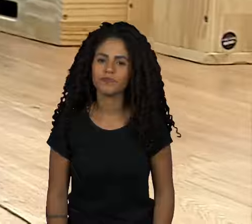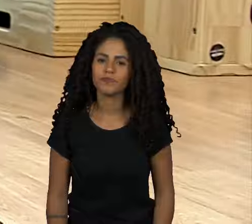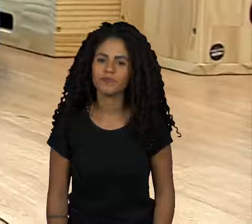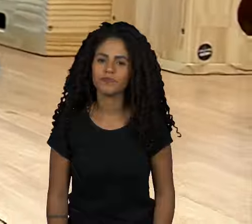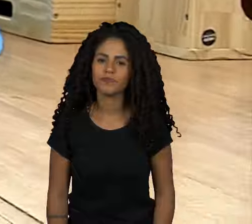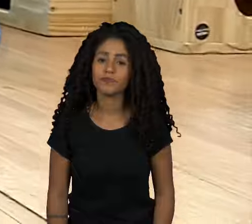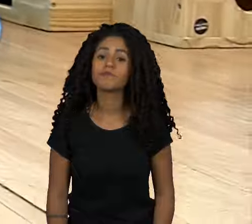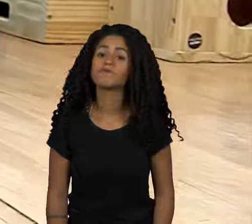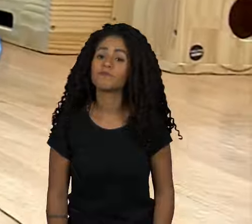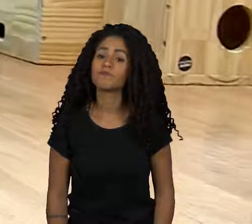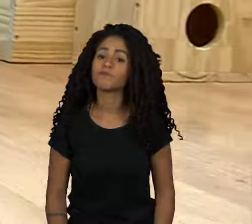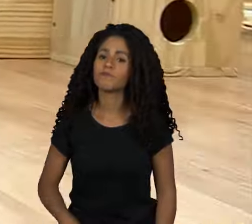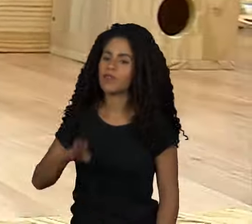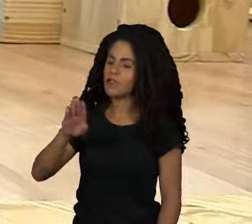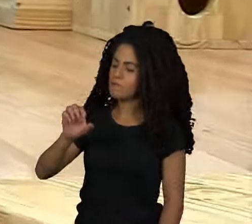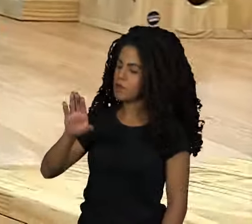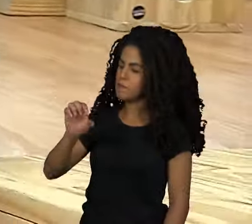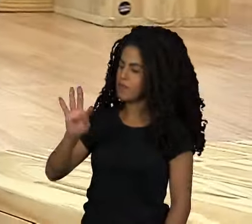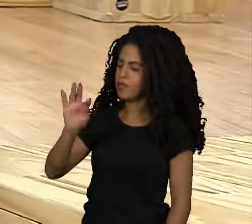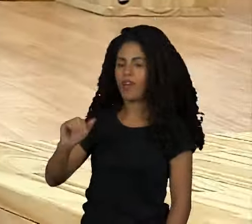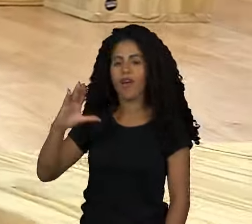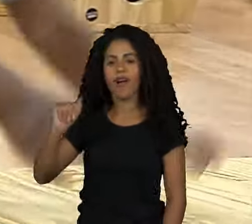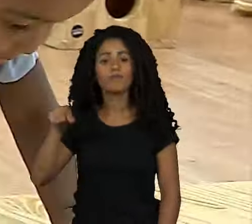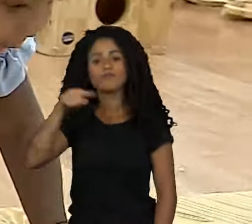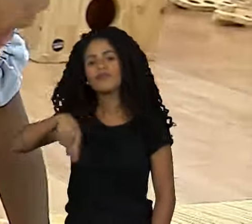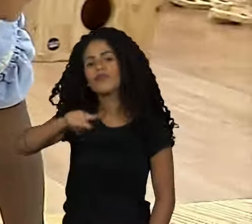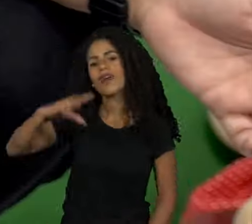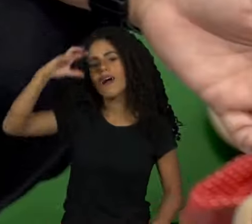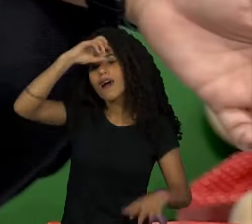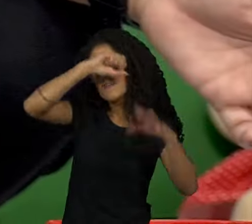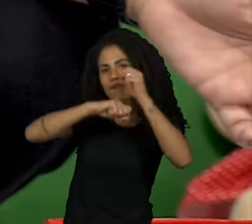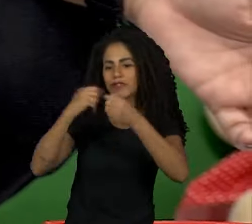Na Bebeteca, essa turminha aprende brincando.